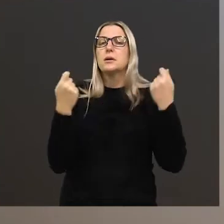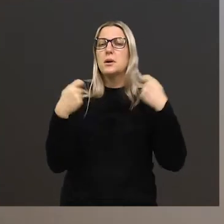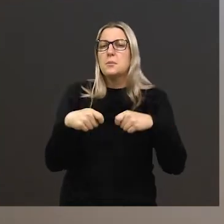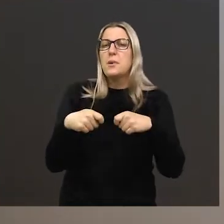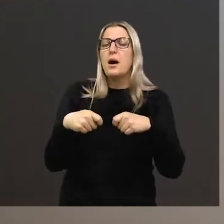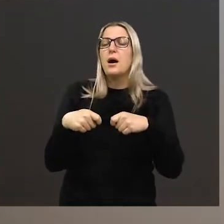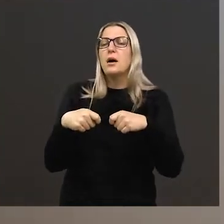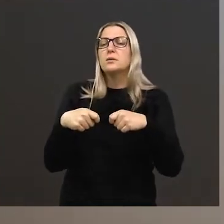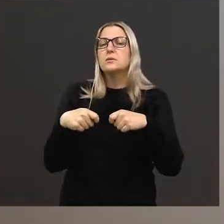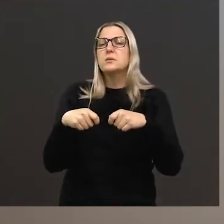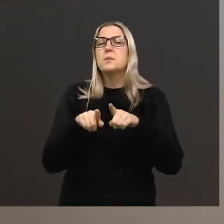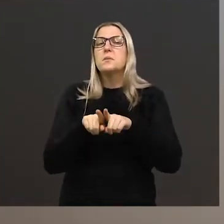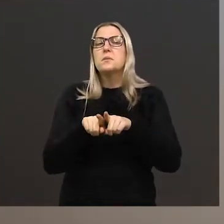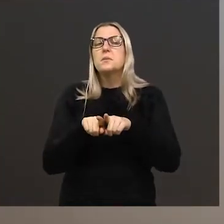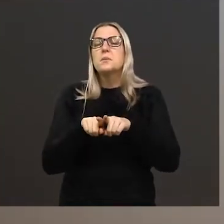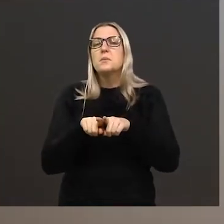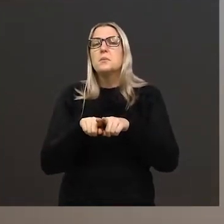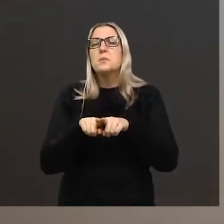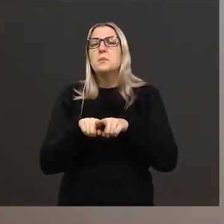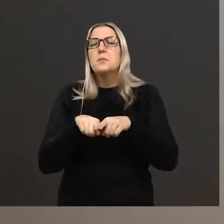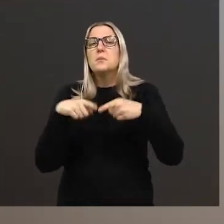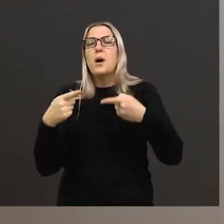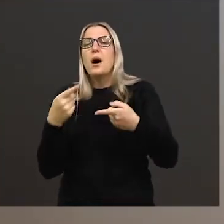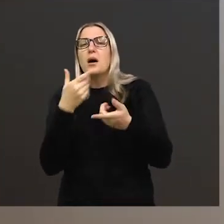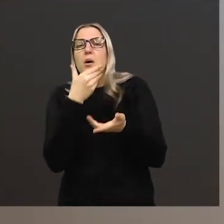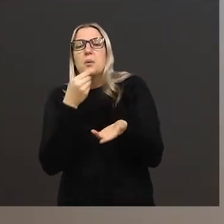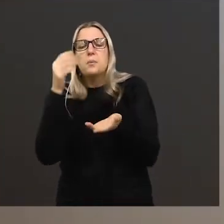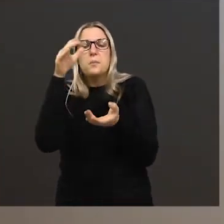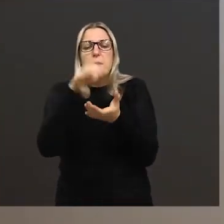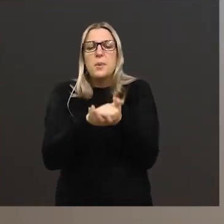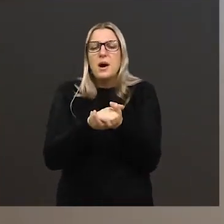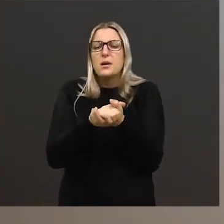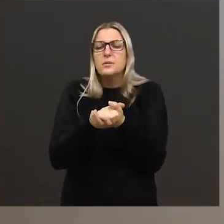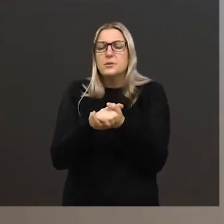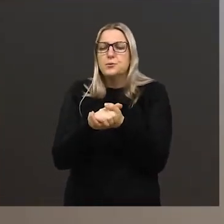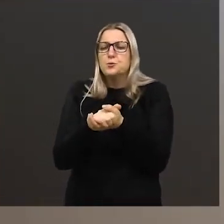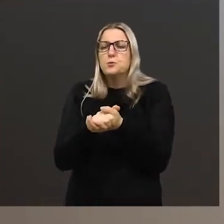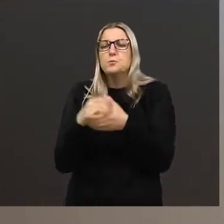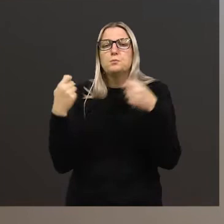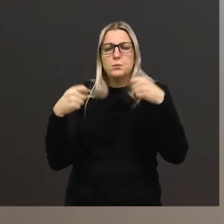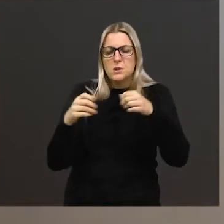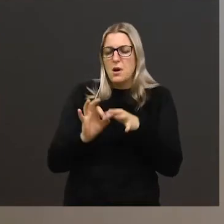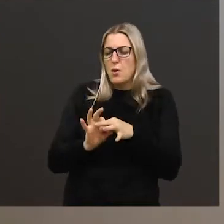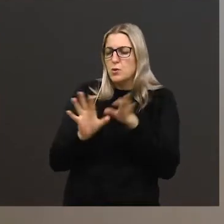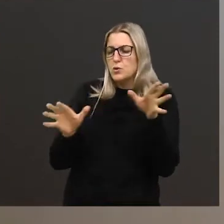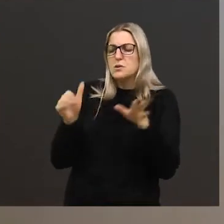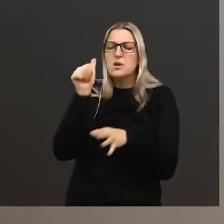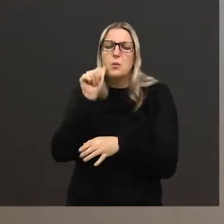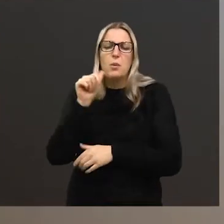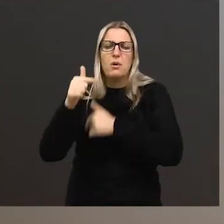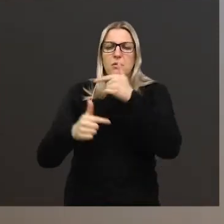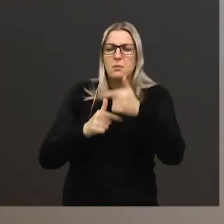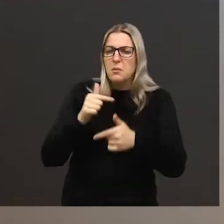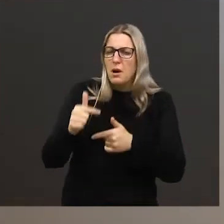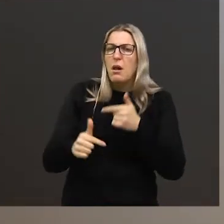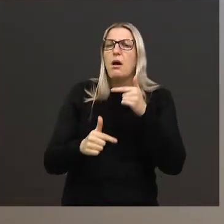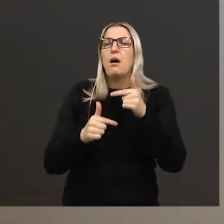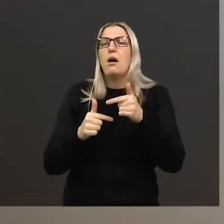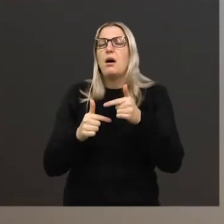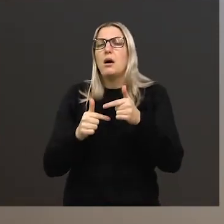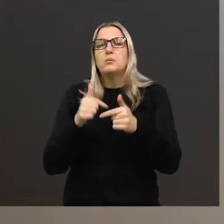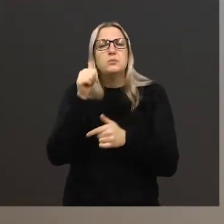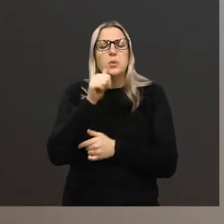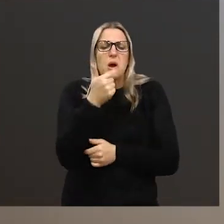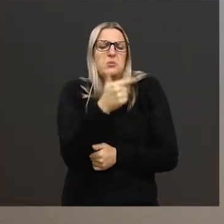relativamente capaz durante décadas no Brasil, e o seu marido então que lhe autorizava a trabalhar,